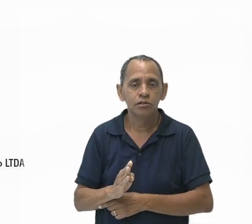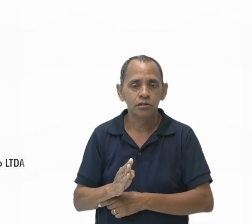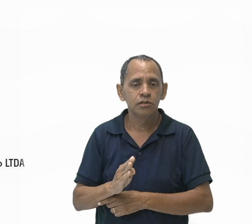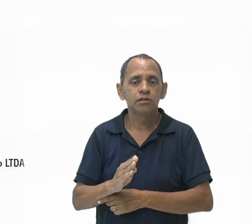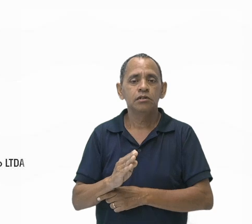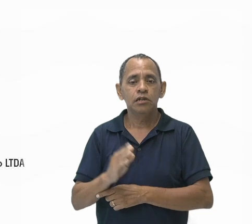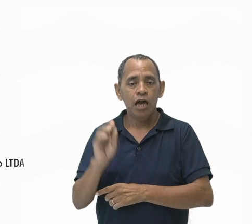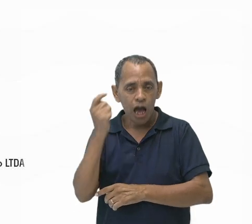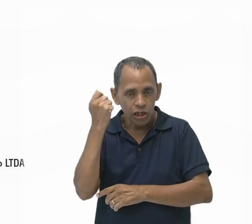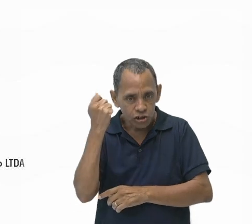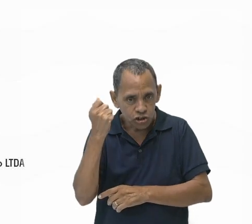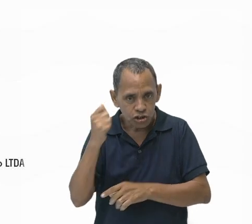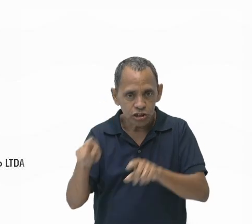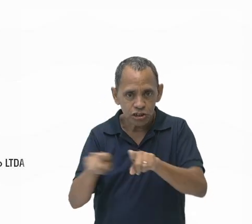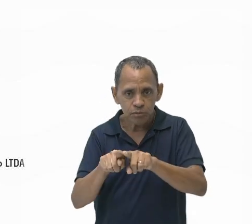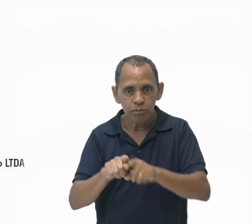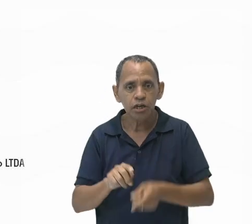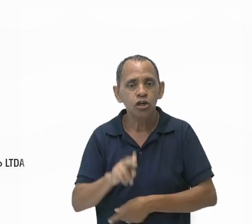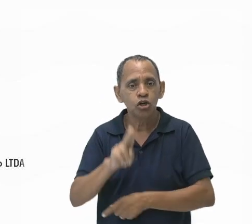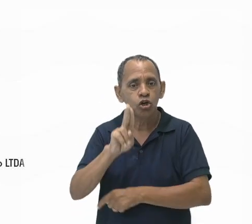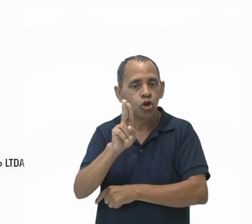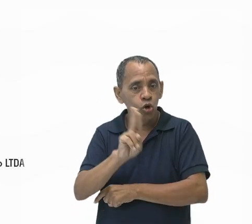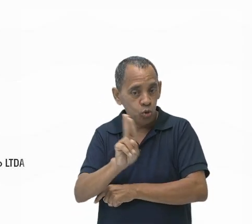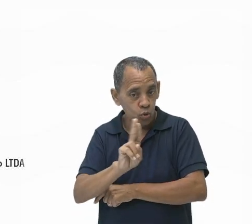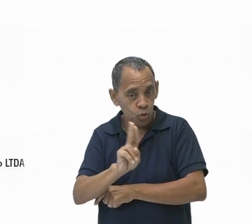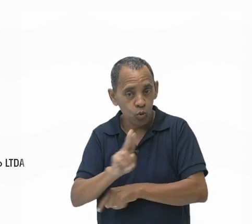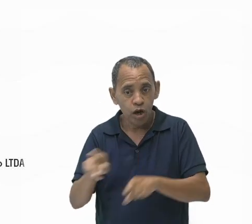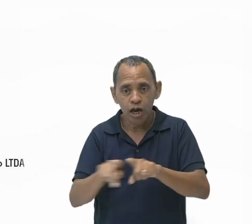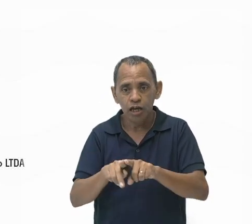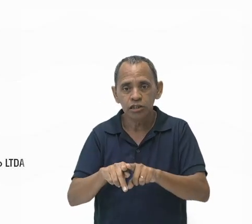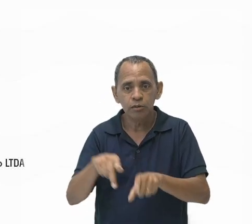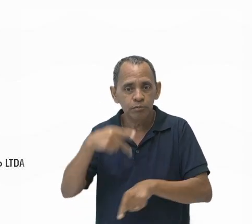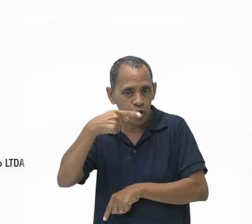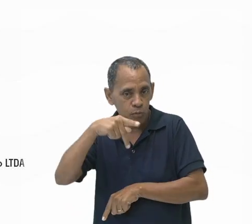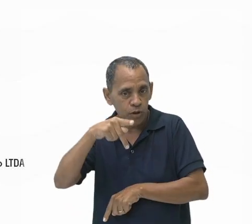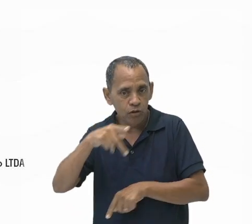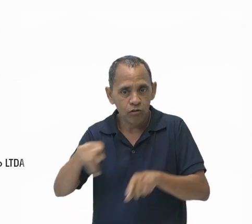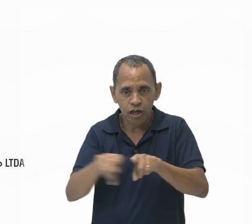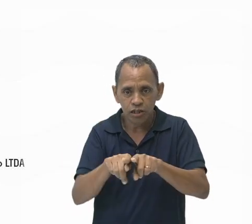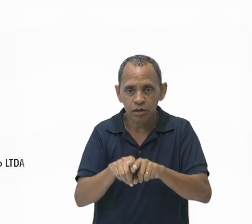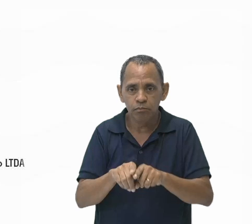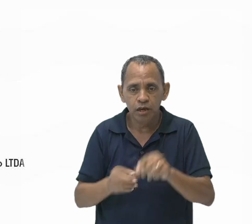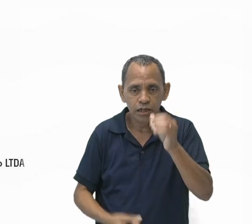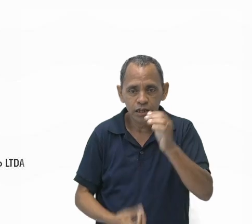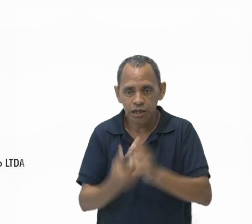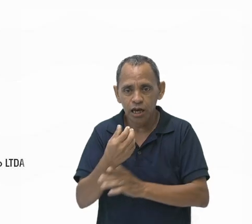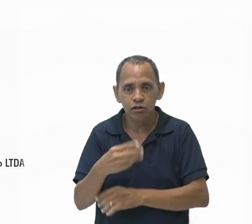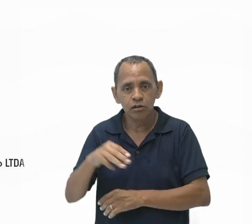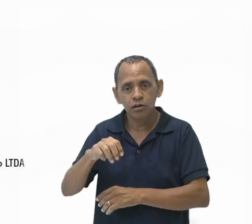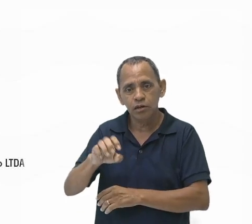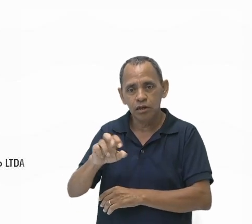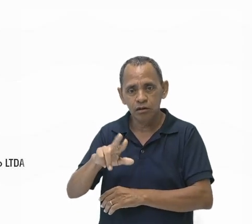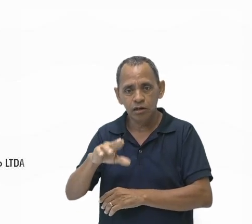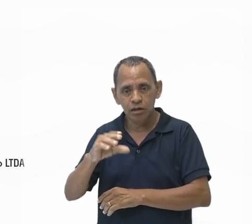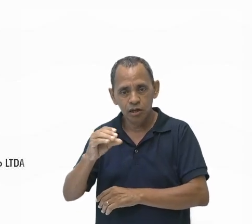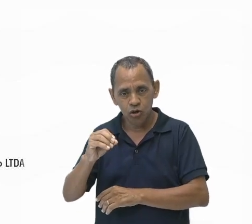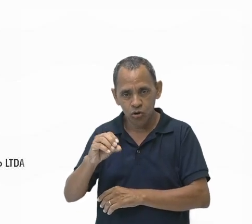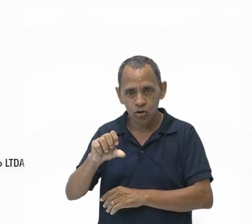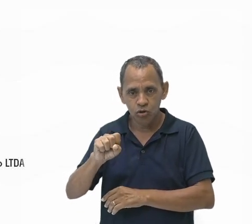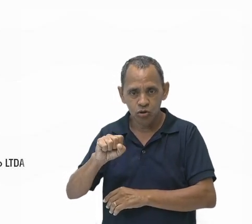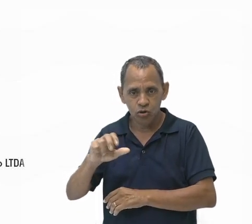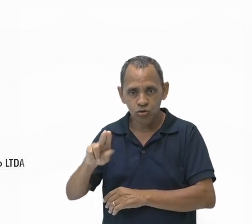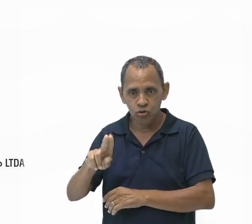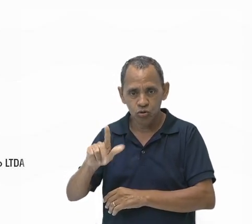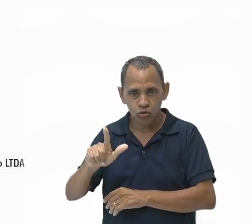e a Argentina. E aí, posteriormente, eles chamaram o Uruguai e o Paraguai e formaram ali o Mercosul, certo? A gente